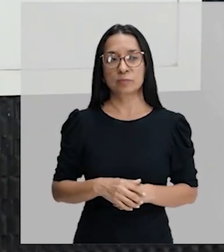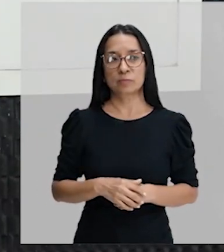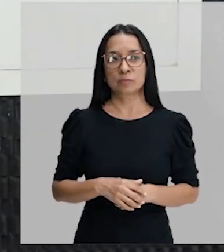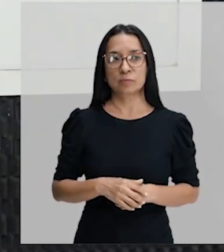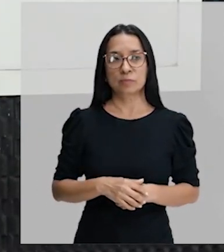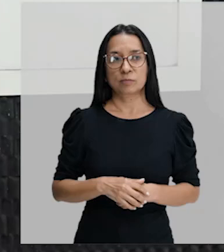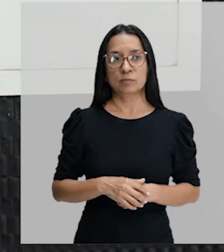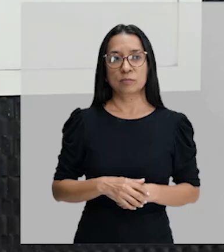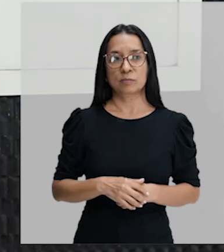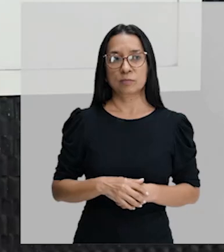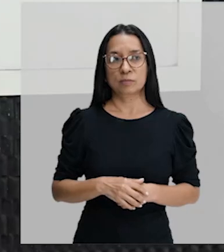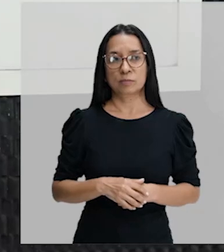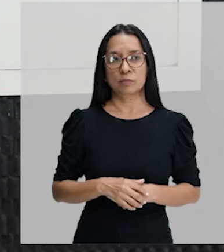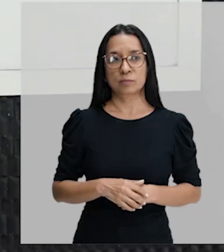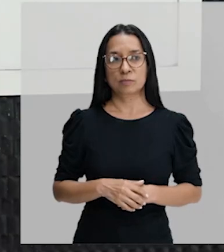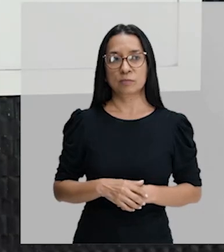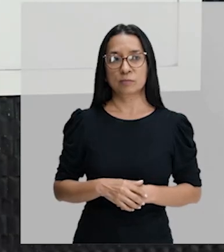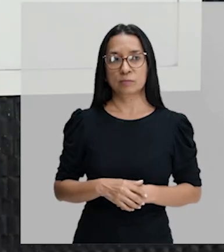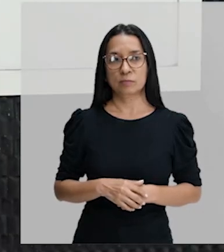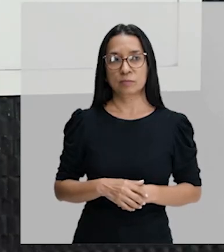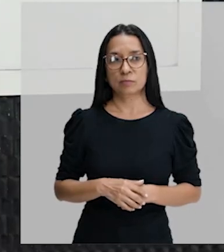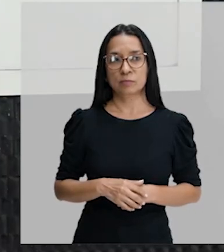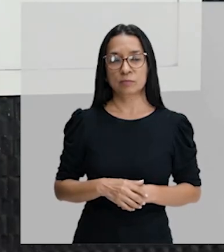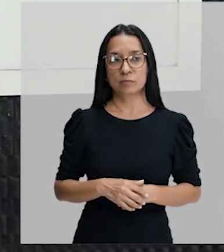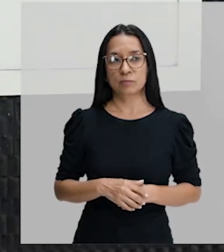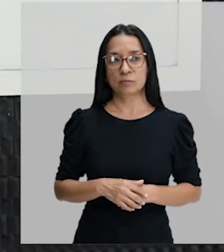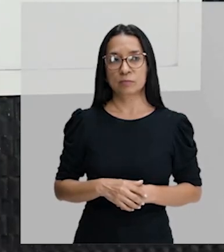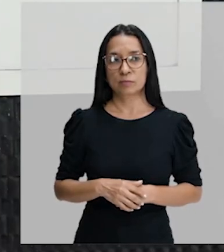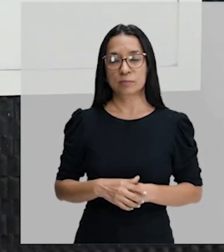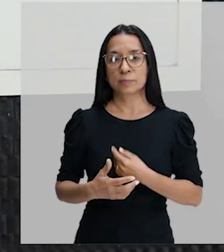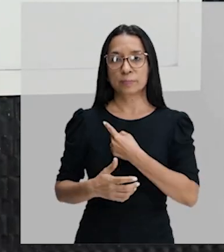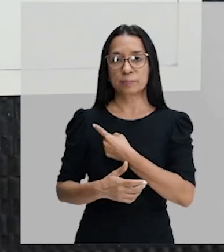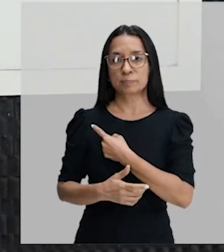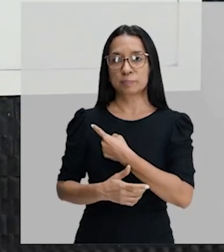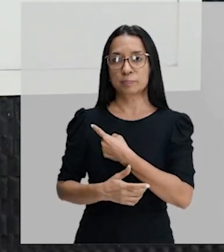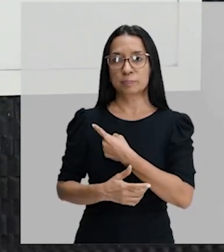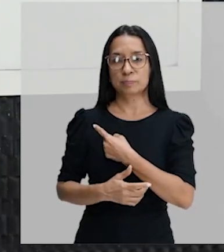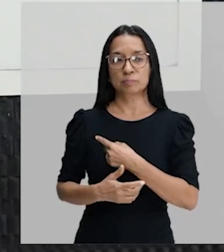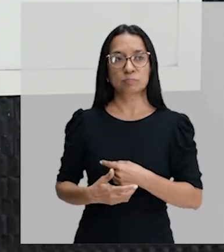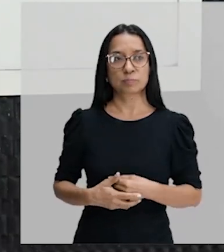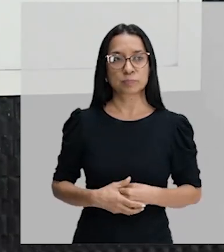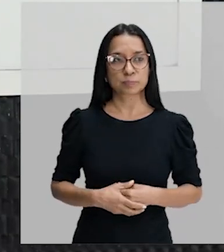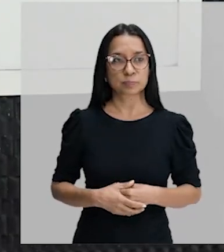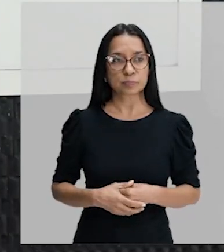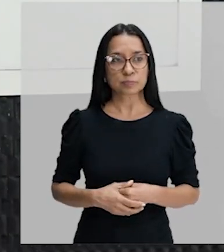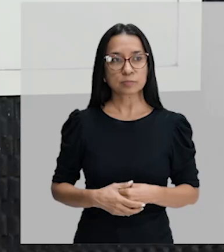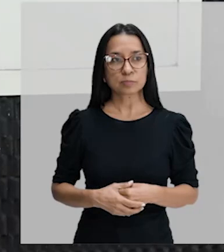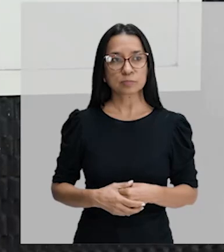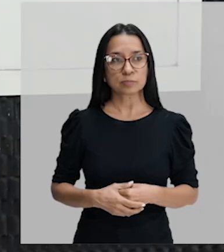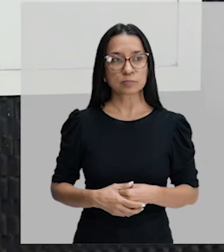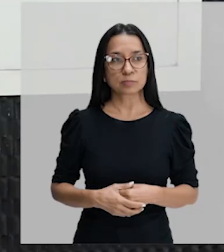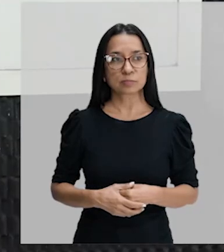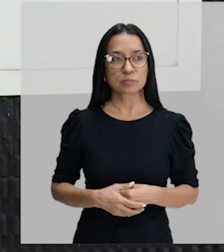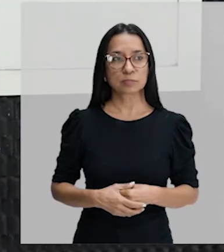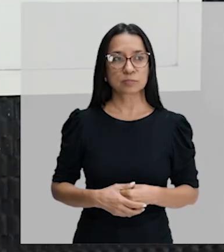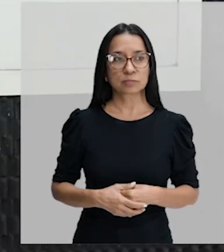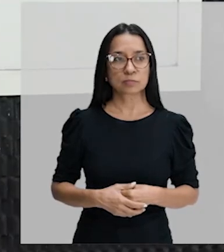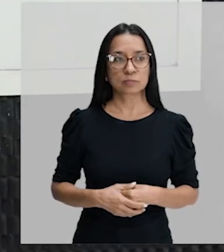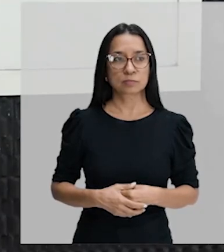substituí os coeficientes de y